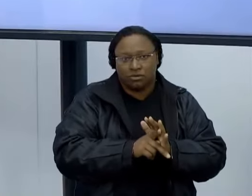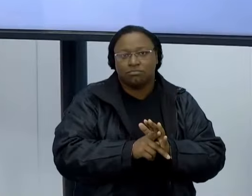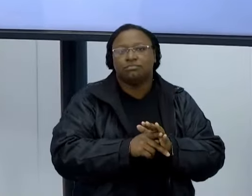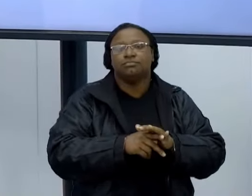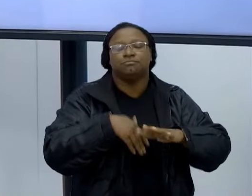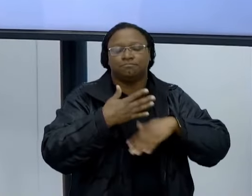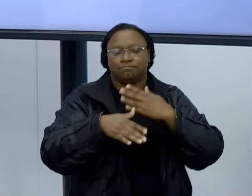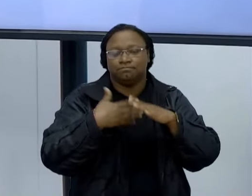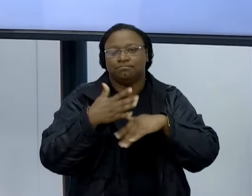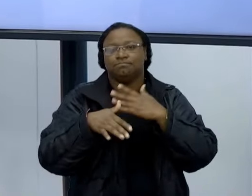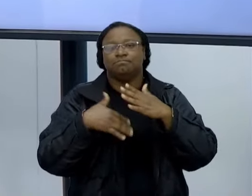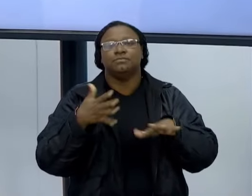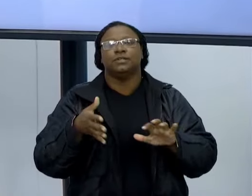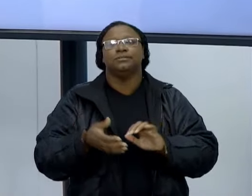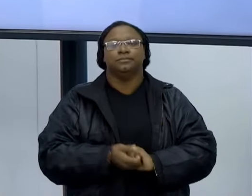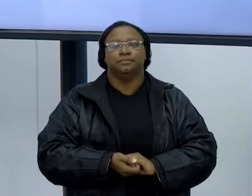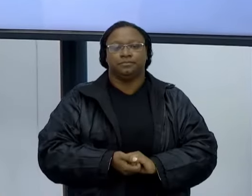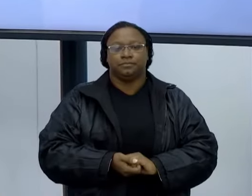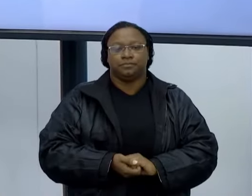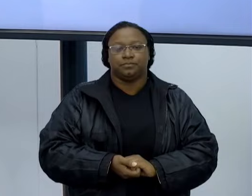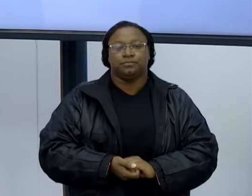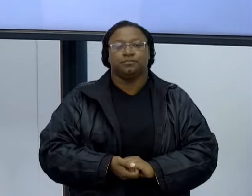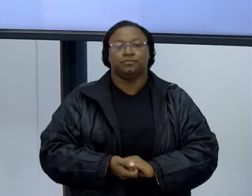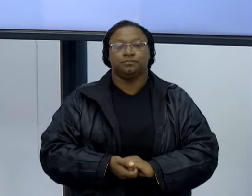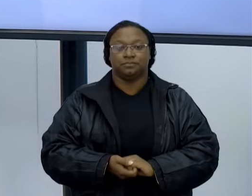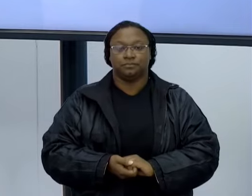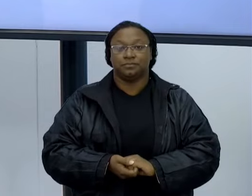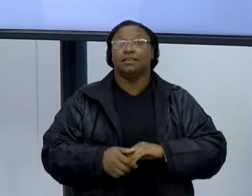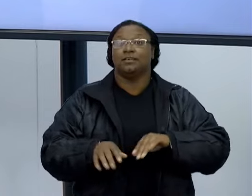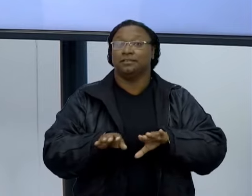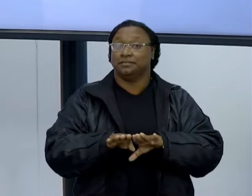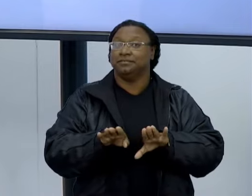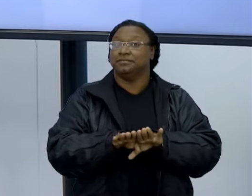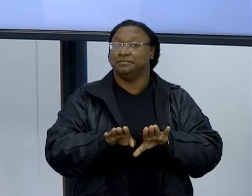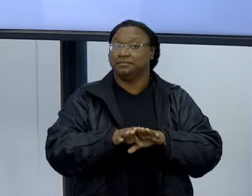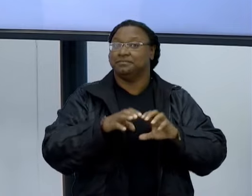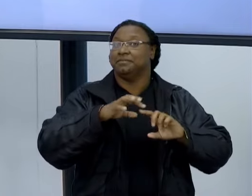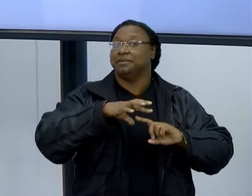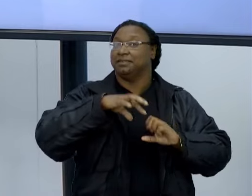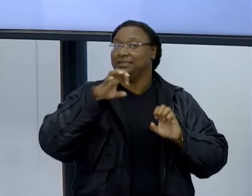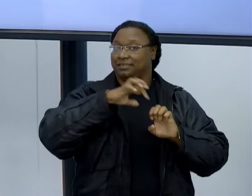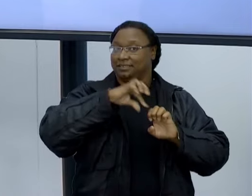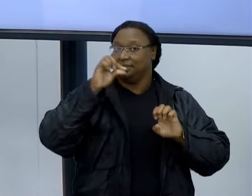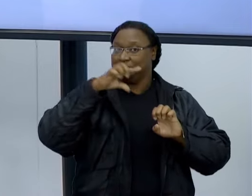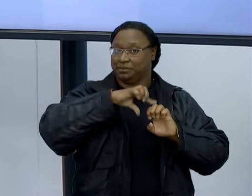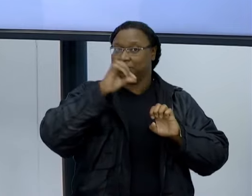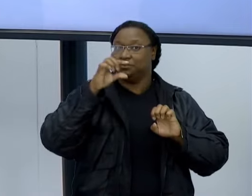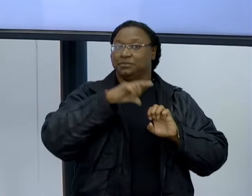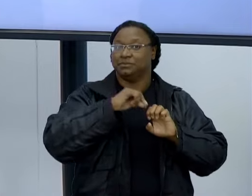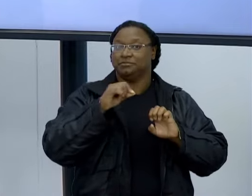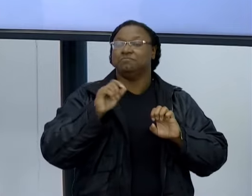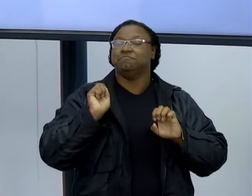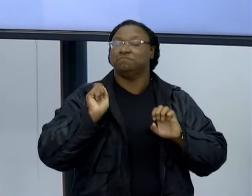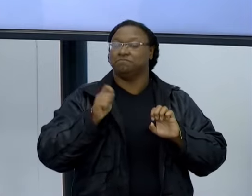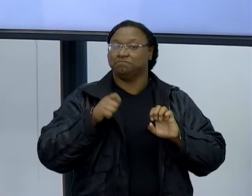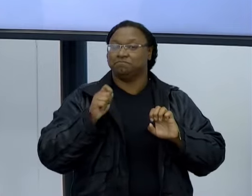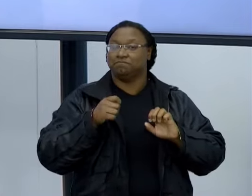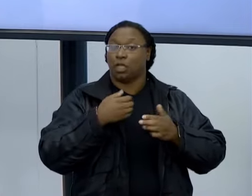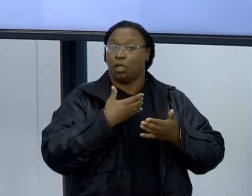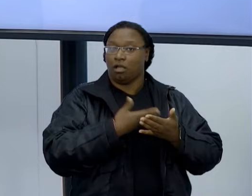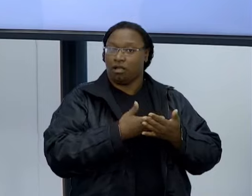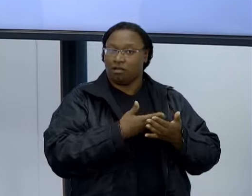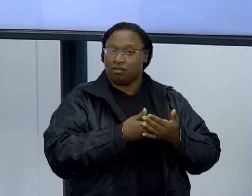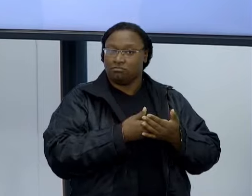vai desenvolver e empreendedorismo, é isso mesmo. Aqui nessa aula, o nosso objetivo